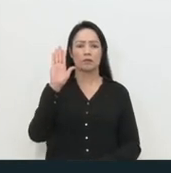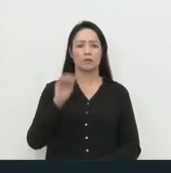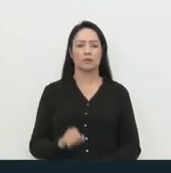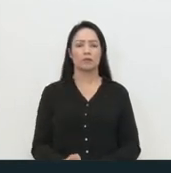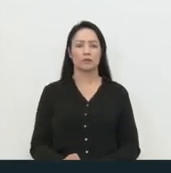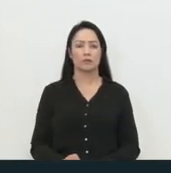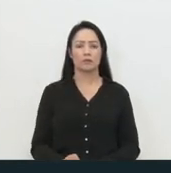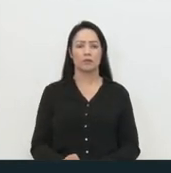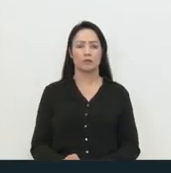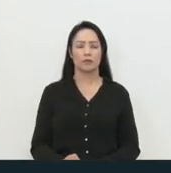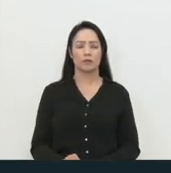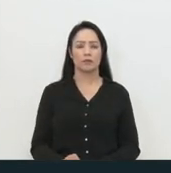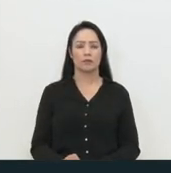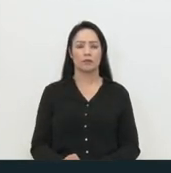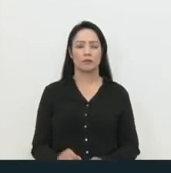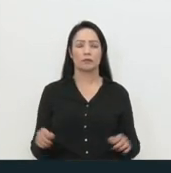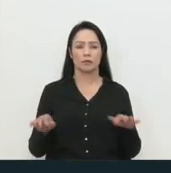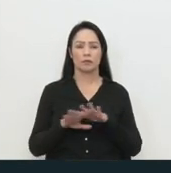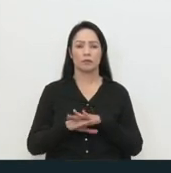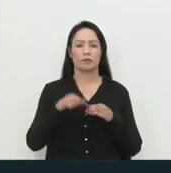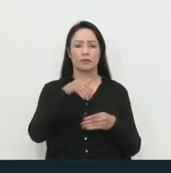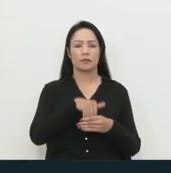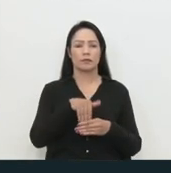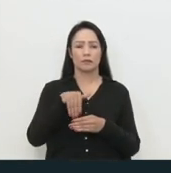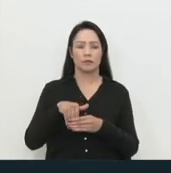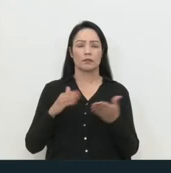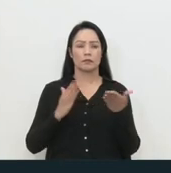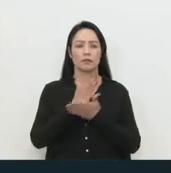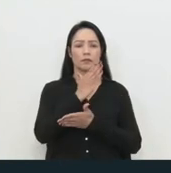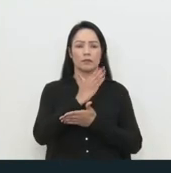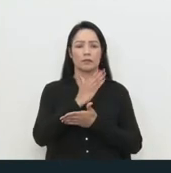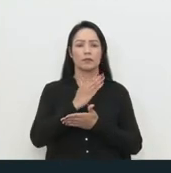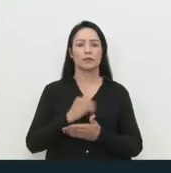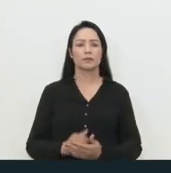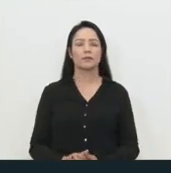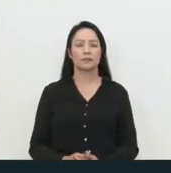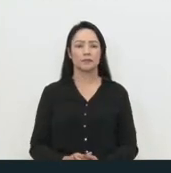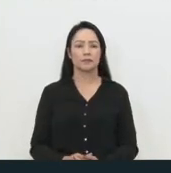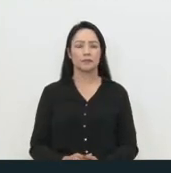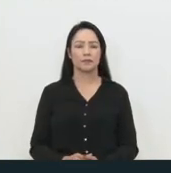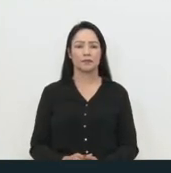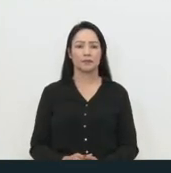manifestem encerrado a votação aprovada em caminhos